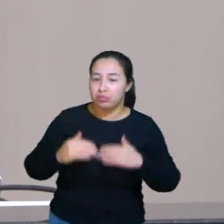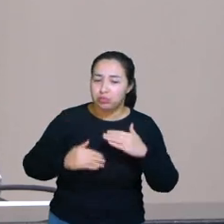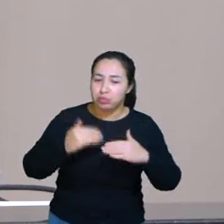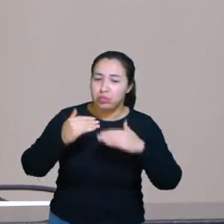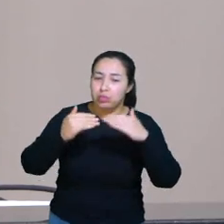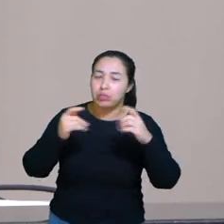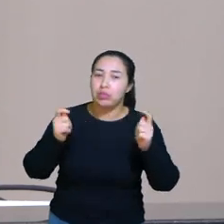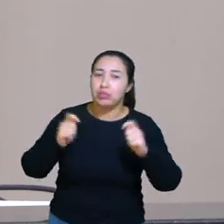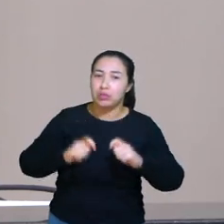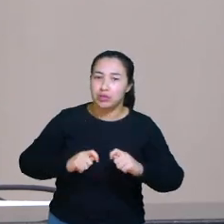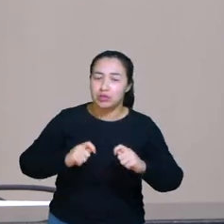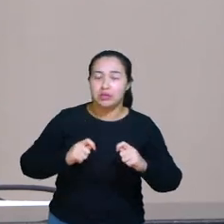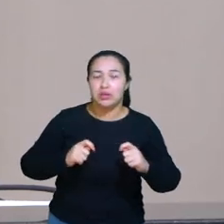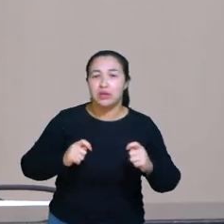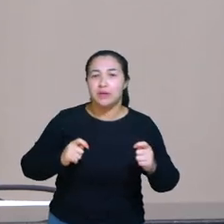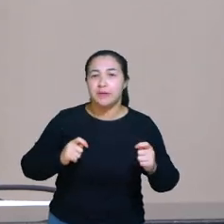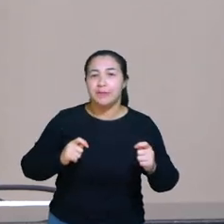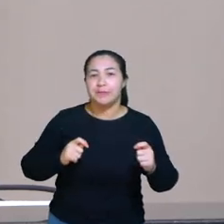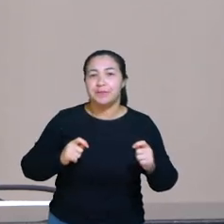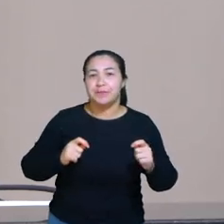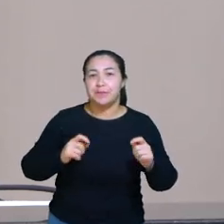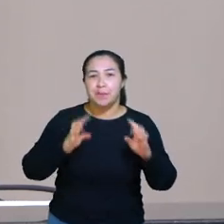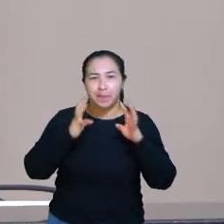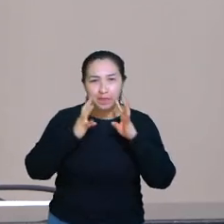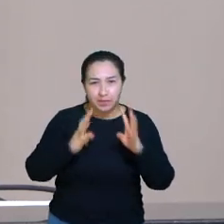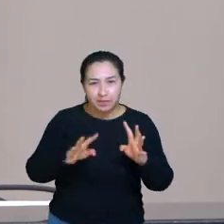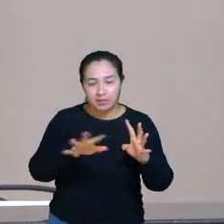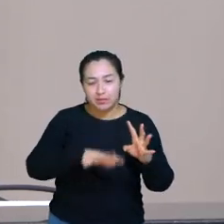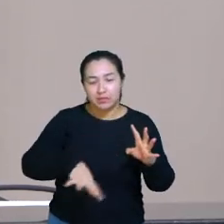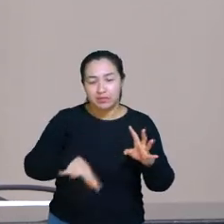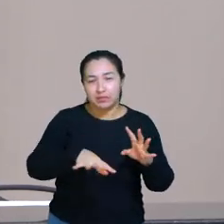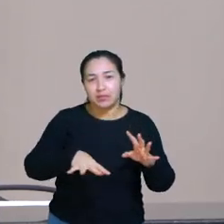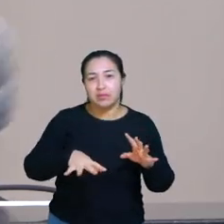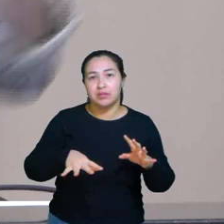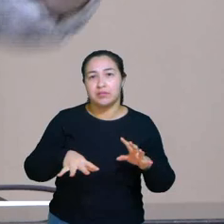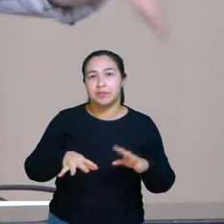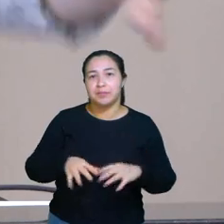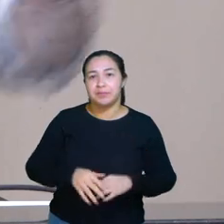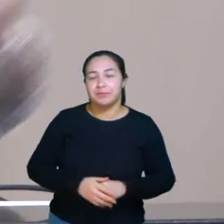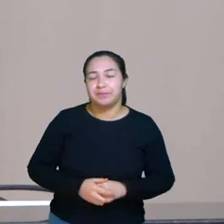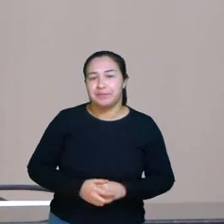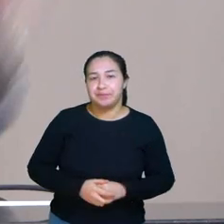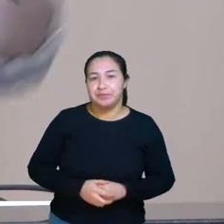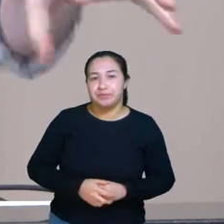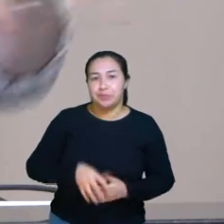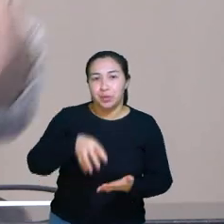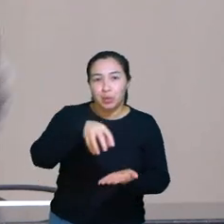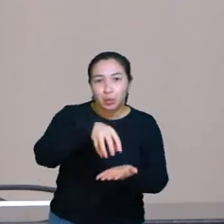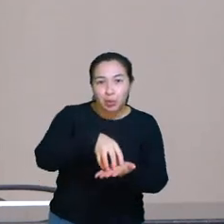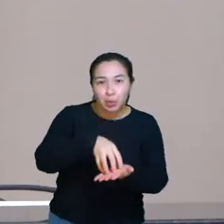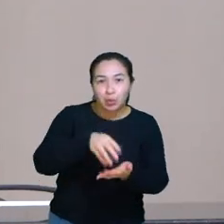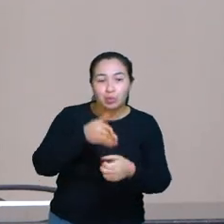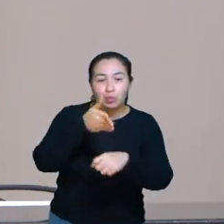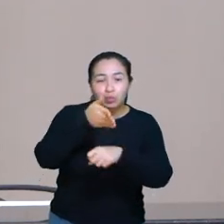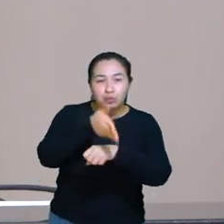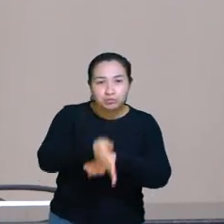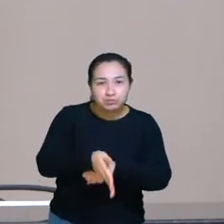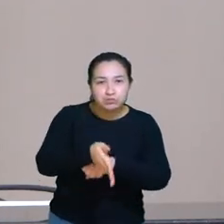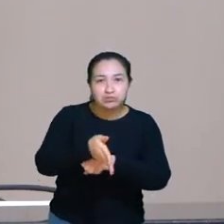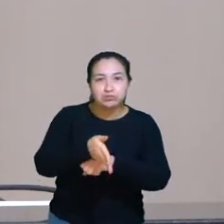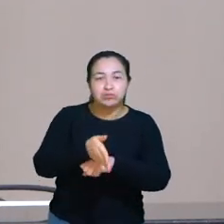atender com eficiência boa parte dessa demanda também né lá em loco na Coordenadoria